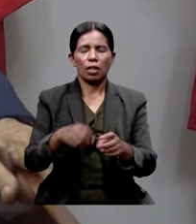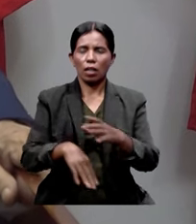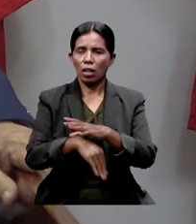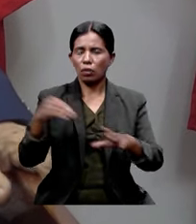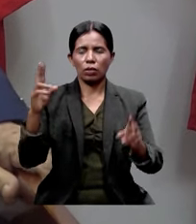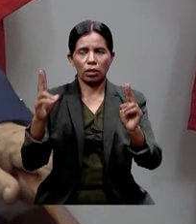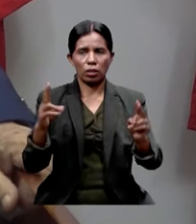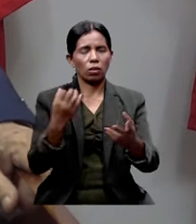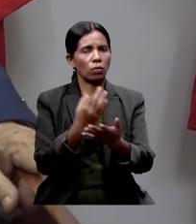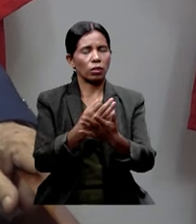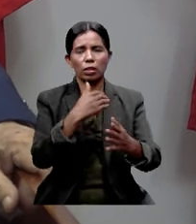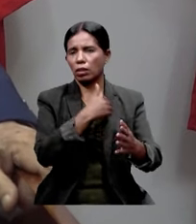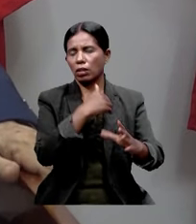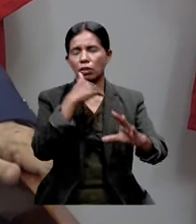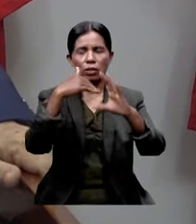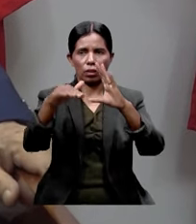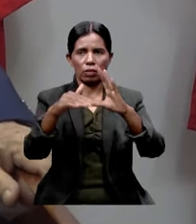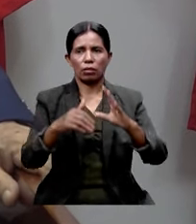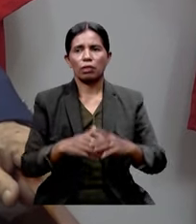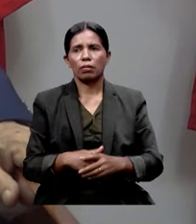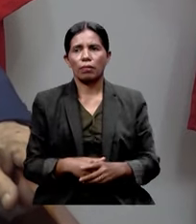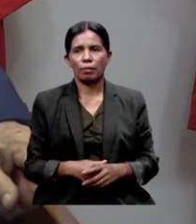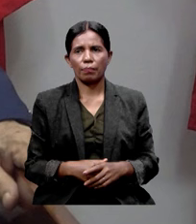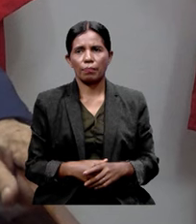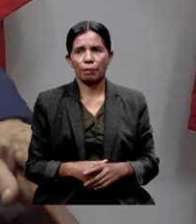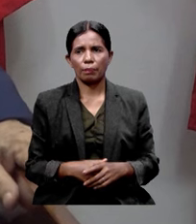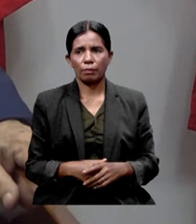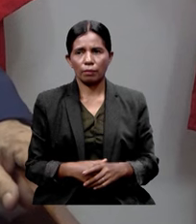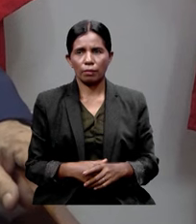ouçam se dá o que transfere, se dá o que sim. E